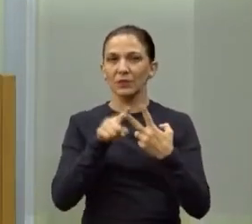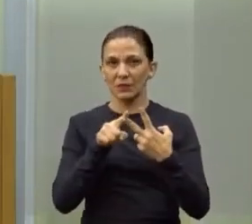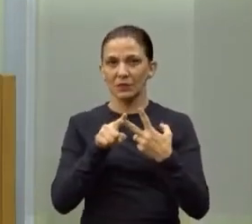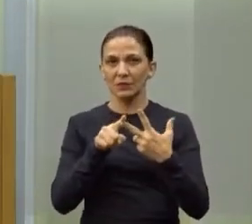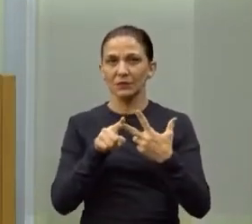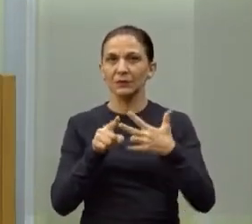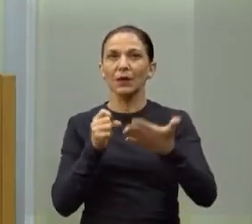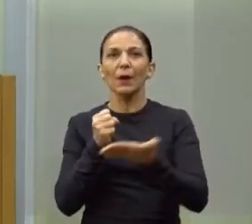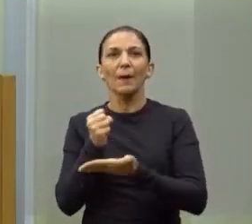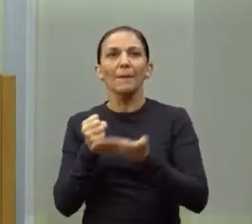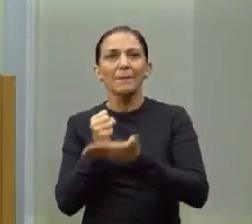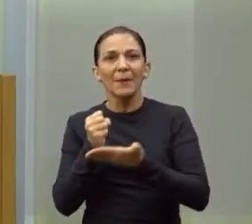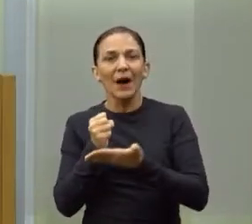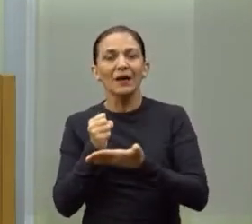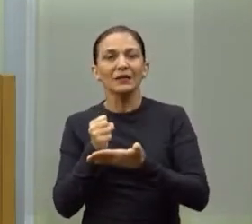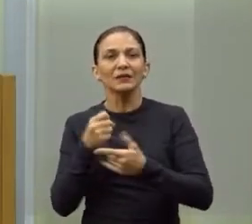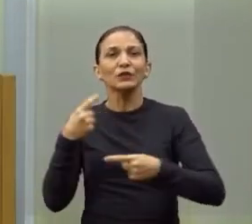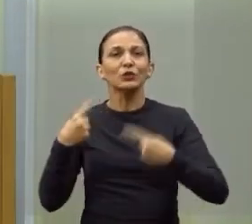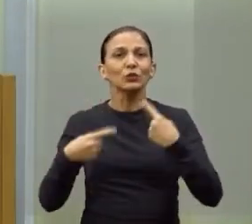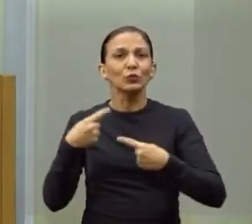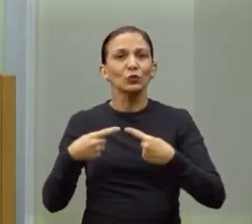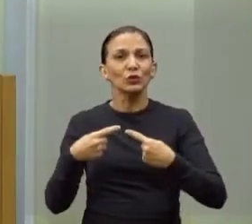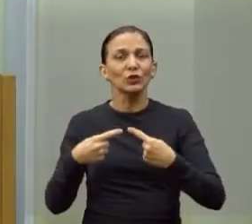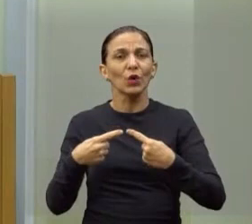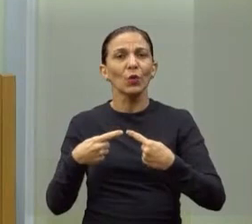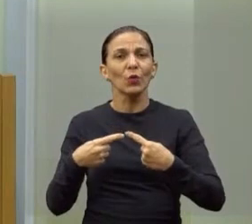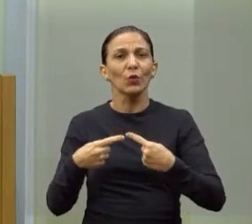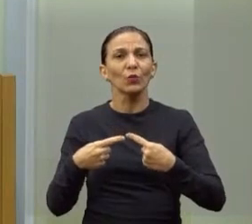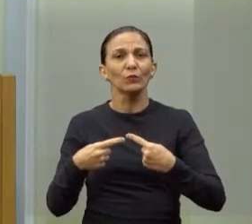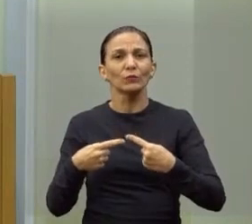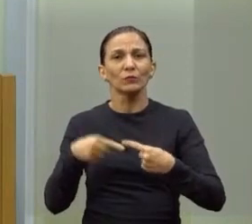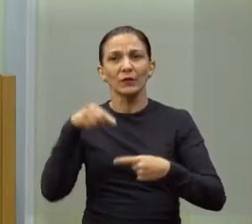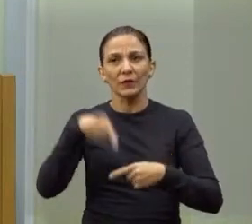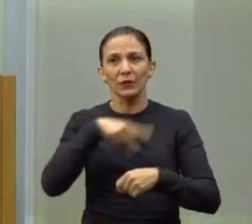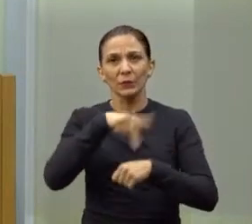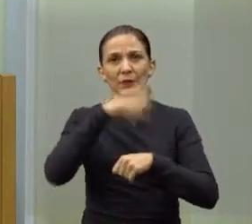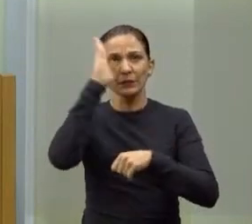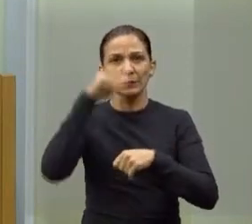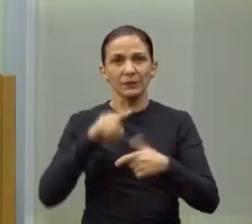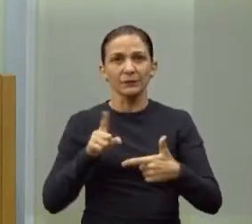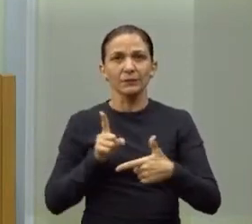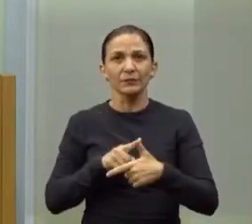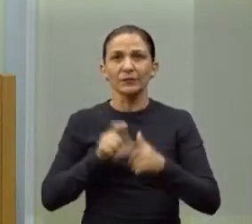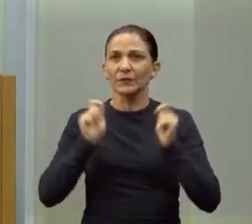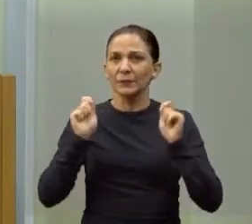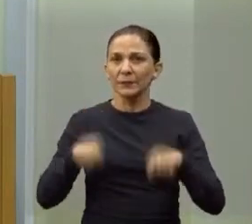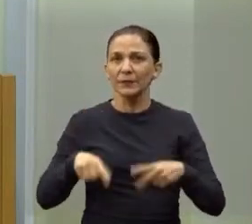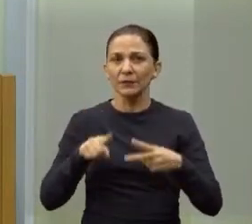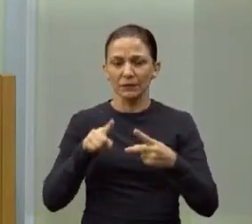devem nortear a discussão sobre a reforma tributária no Brasil: eficiência,